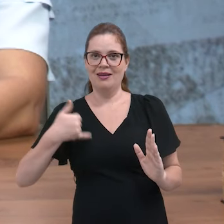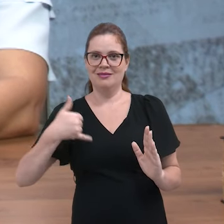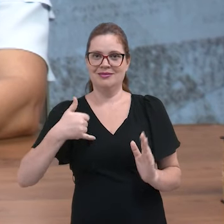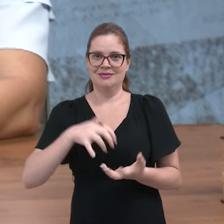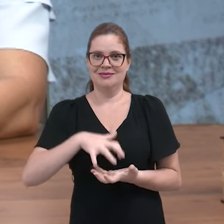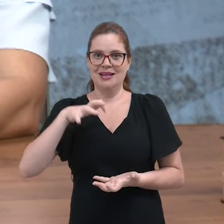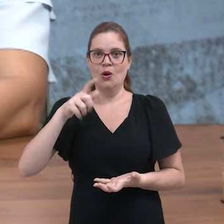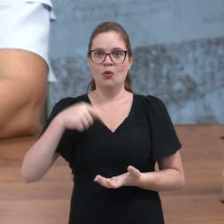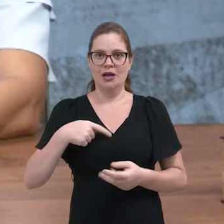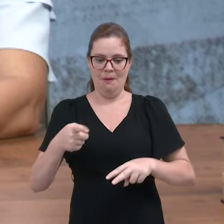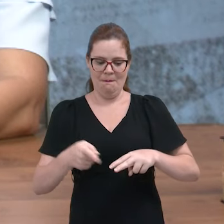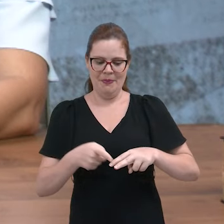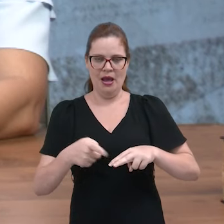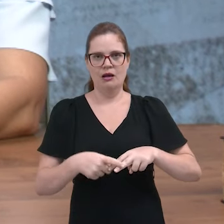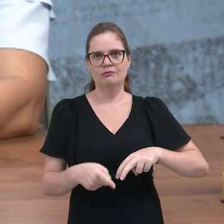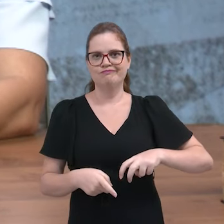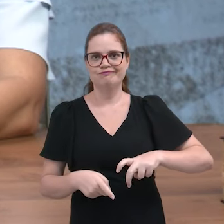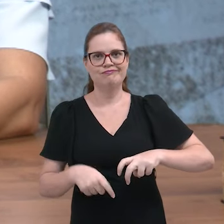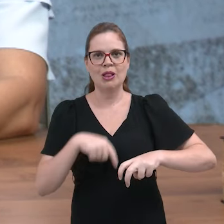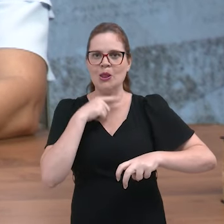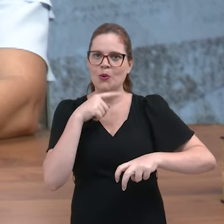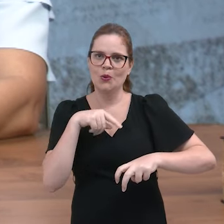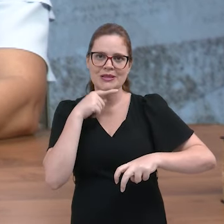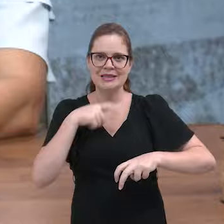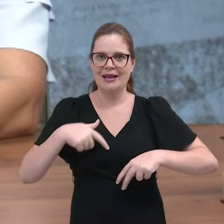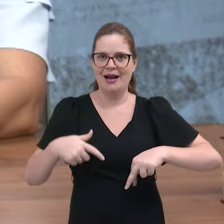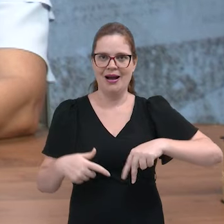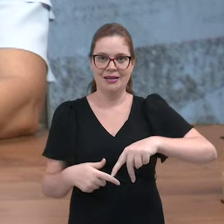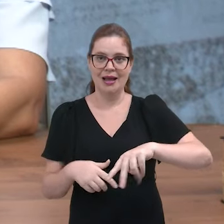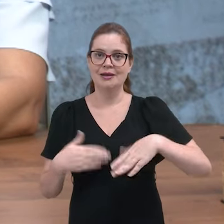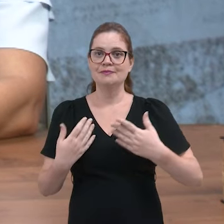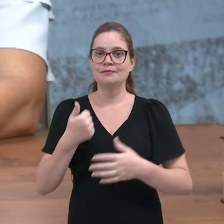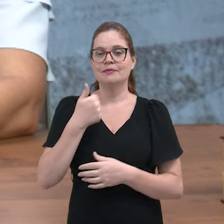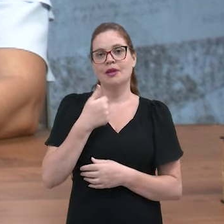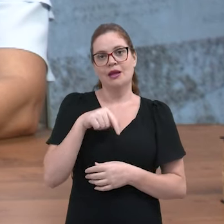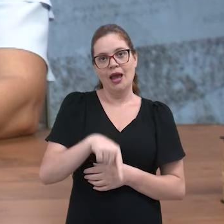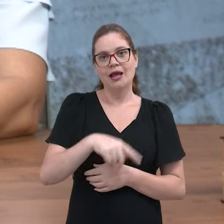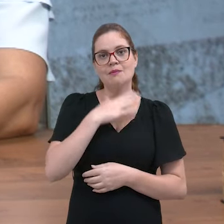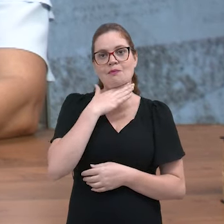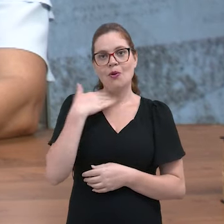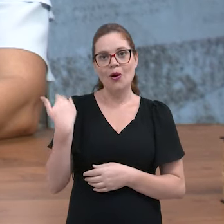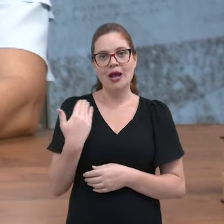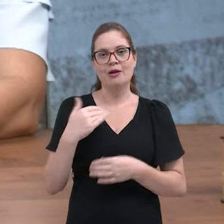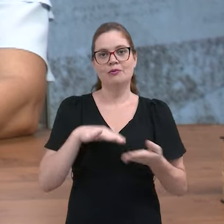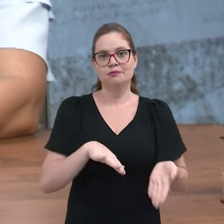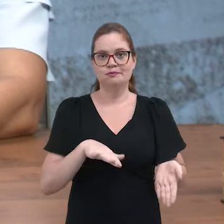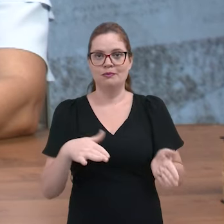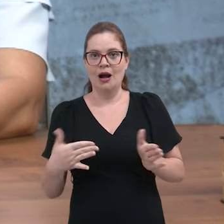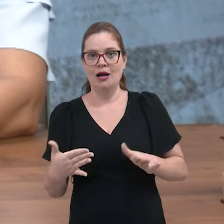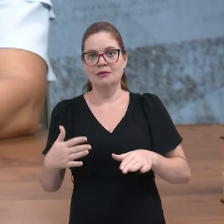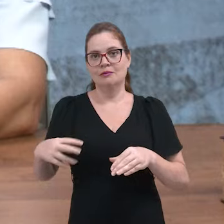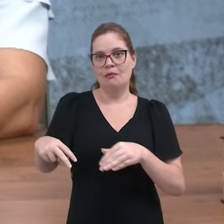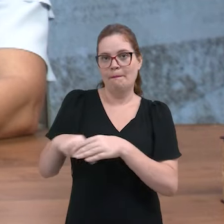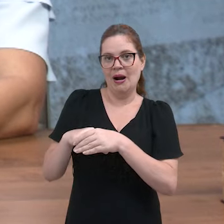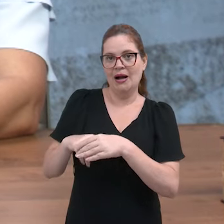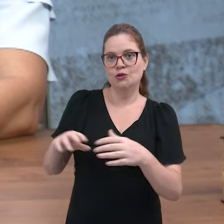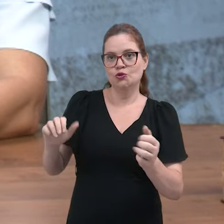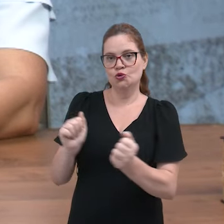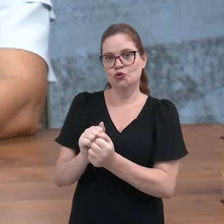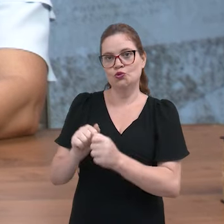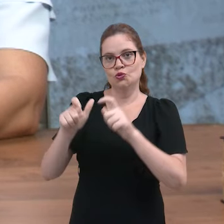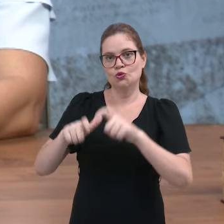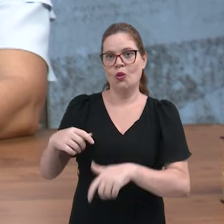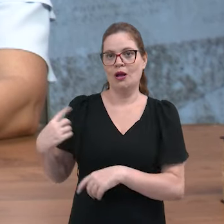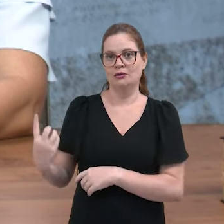dos seus pés. E Asa dormiu com seus pais, e foi sepultado com seus pais na cidade